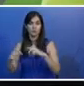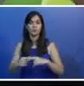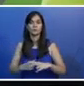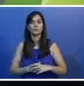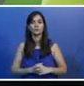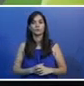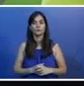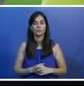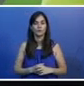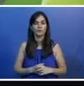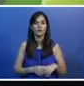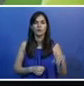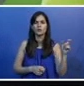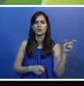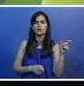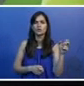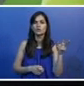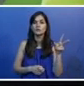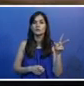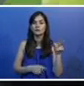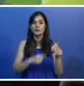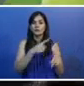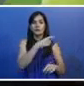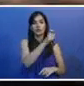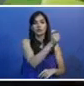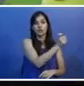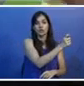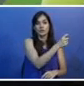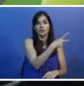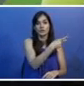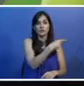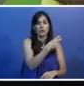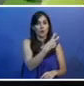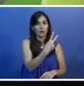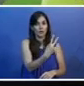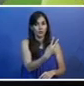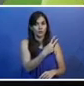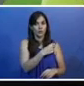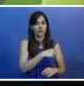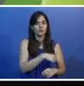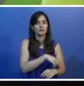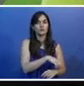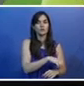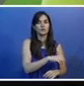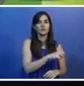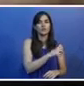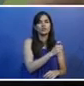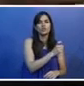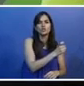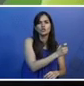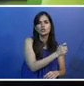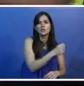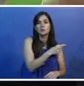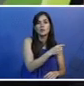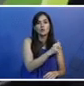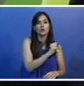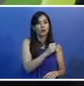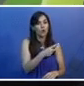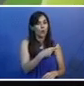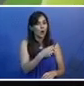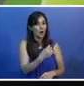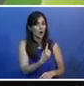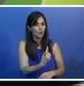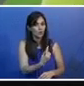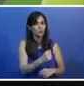simples. X igual a 2, 2x menos 6 igual a 0, x menos 8 igual a 1, x